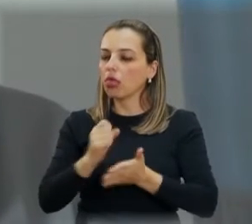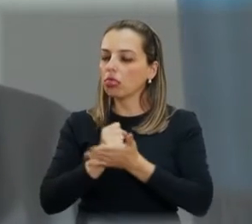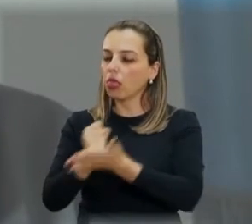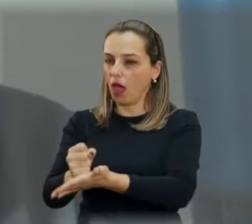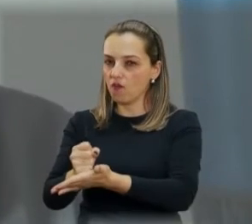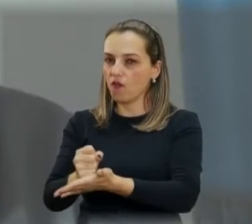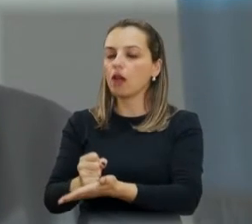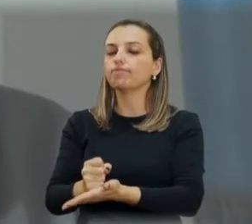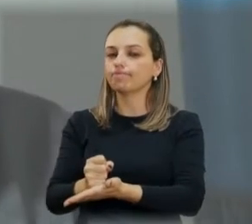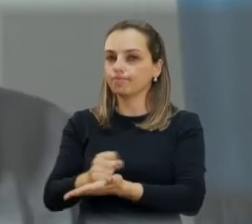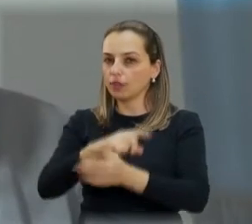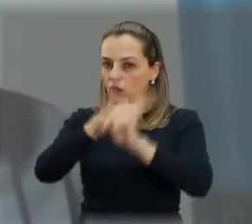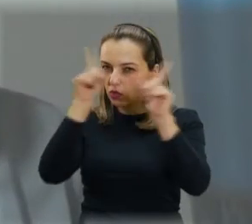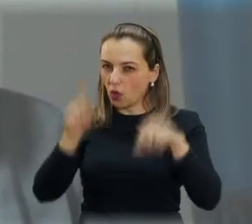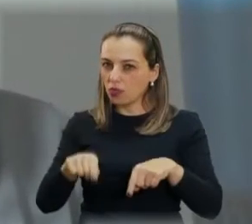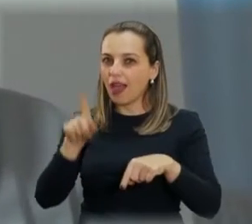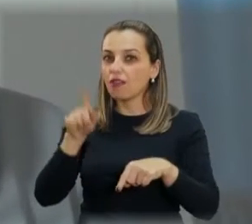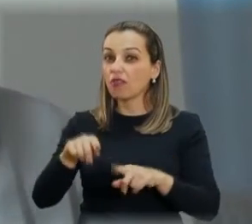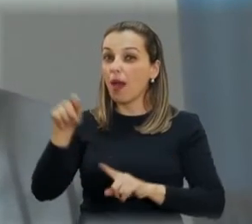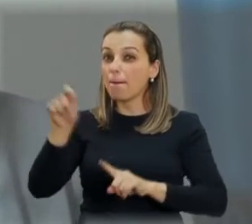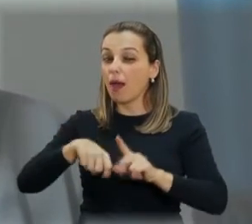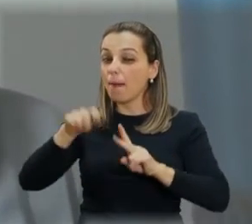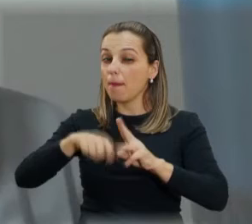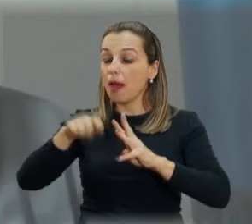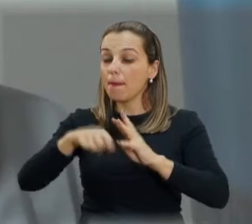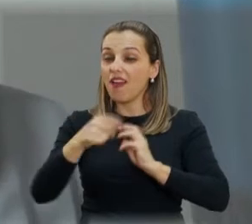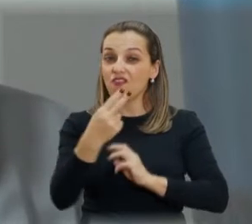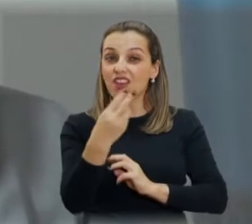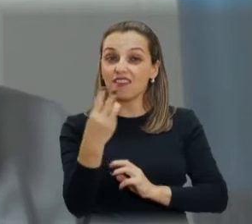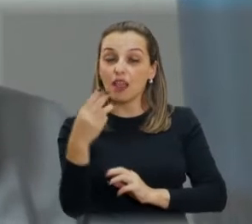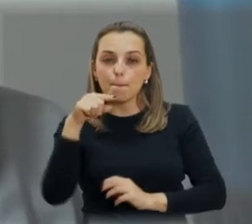até o pedágio da Coxinha tem um custo mensal de